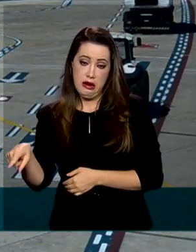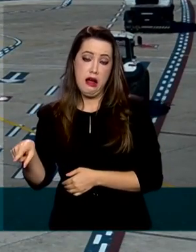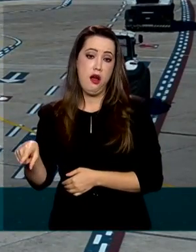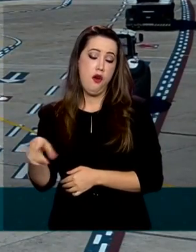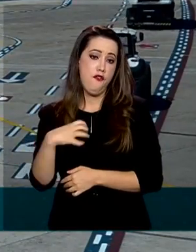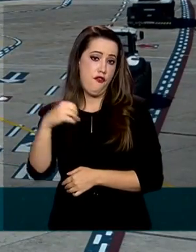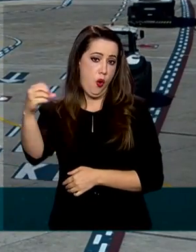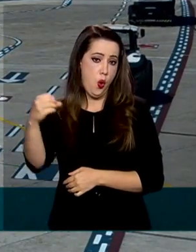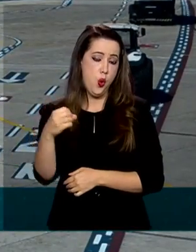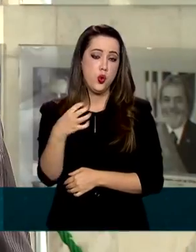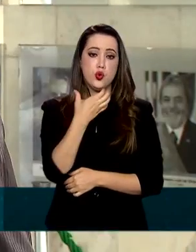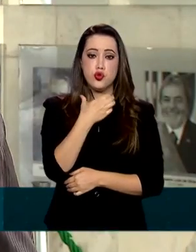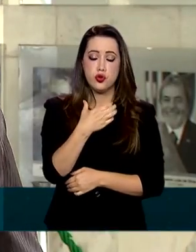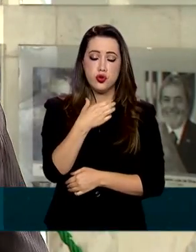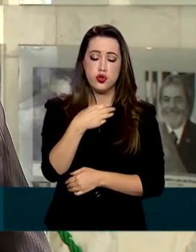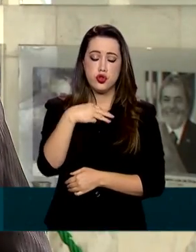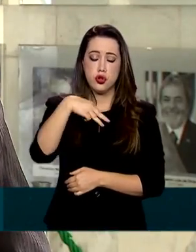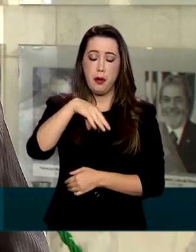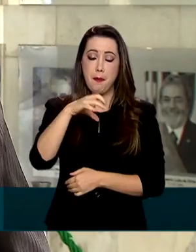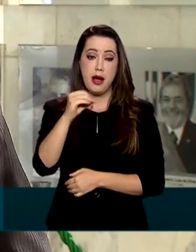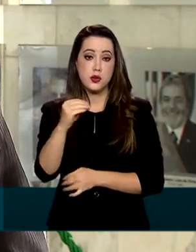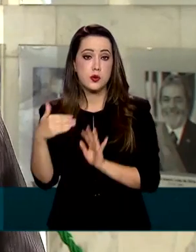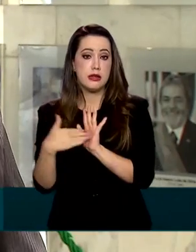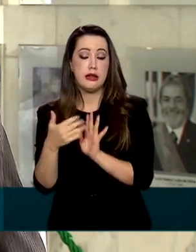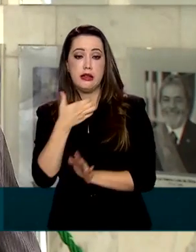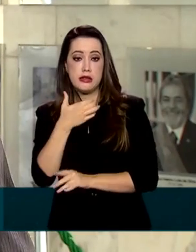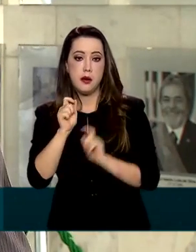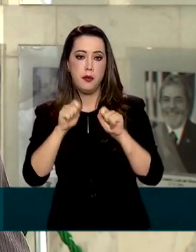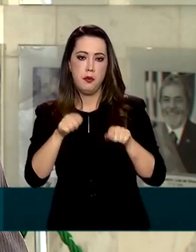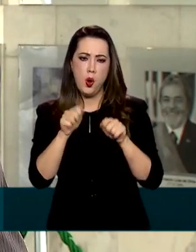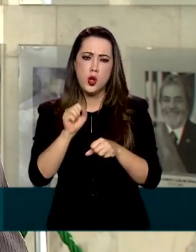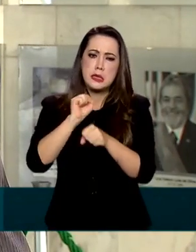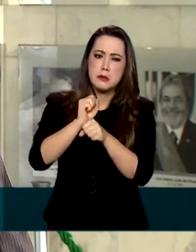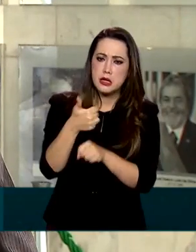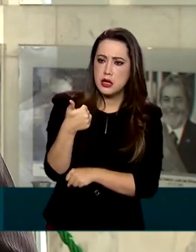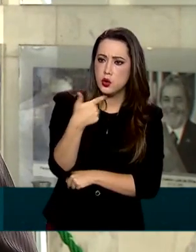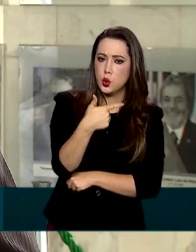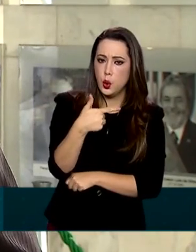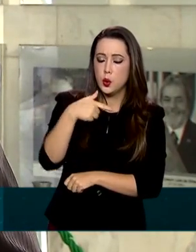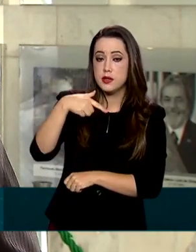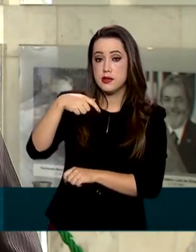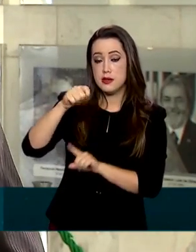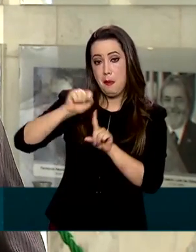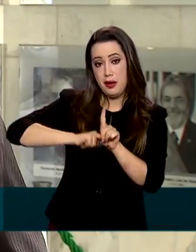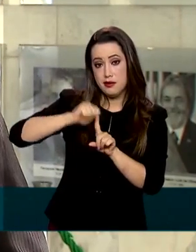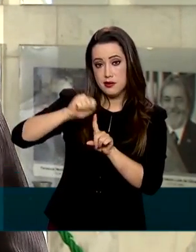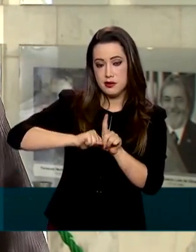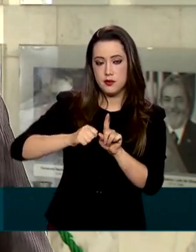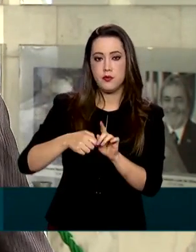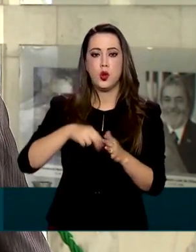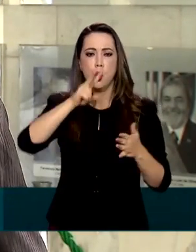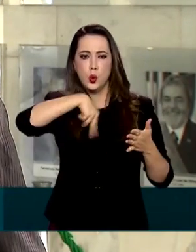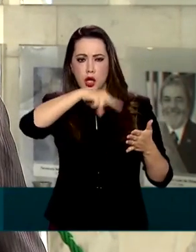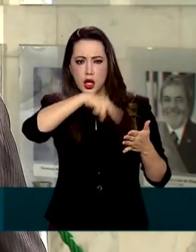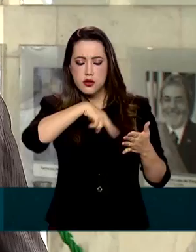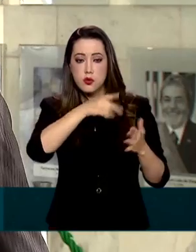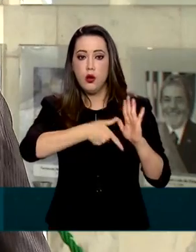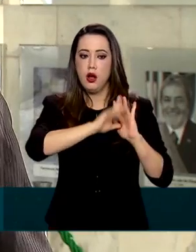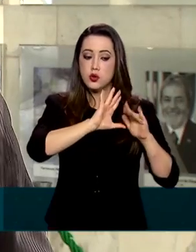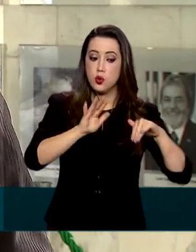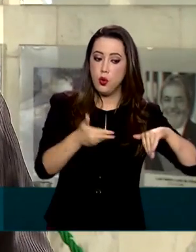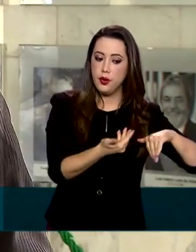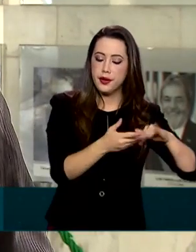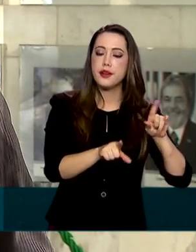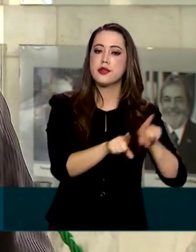deste ano poderá ser feito no prazo de 12 meses a partir da data do voo cancelado. O texto passou antes pelo Congresso Nacional.